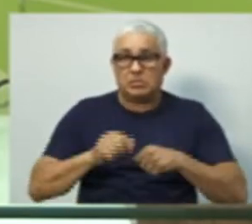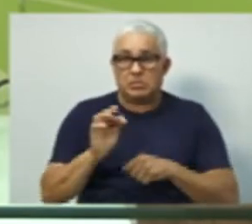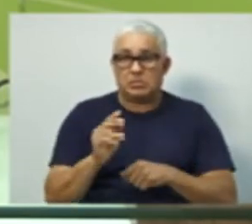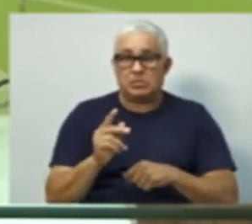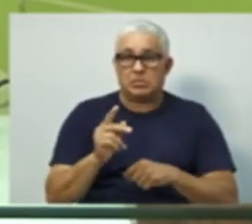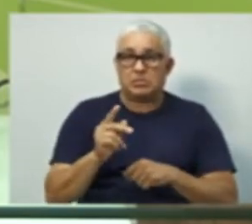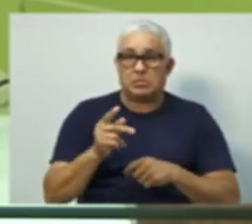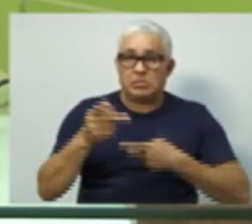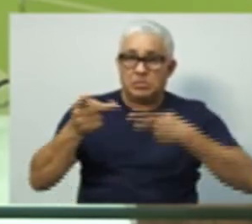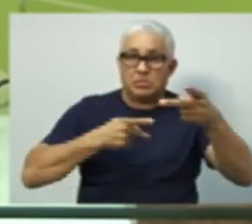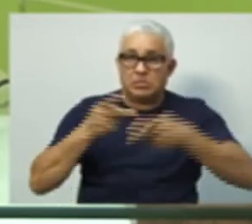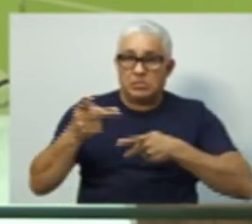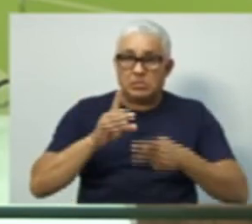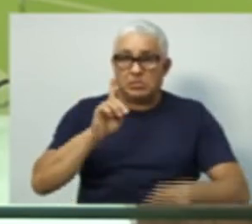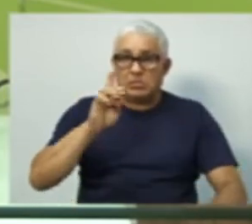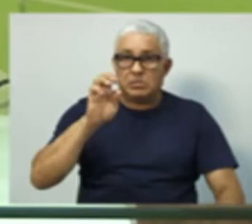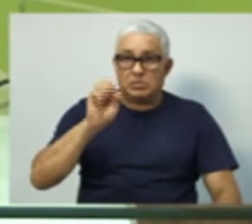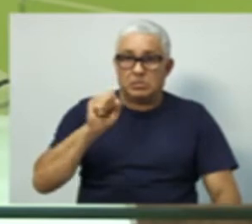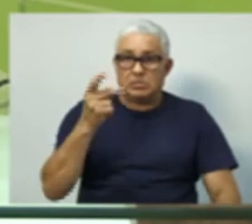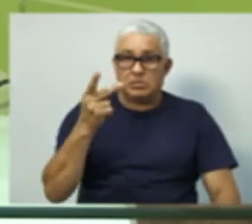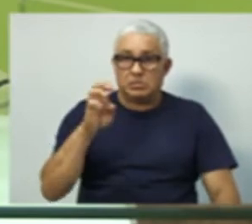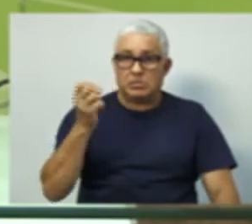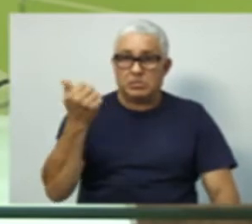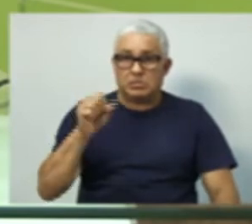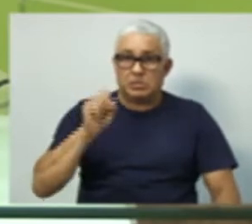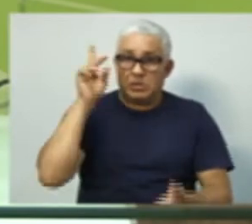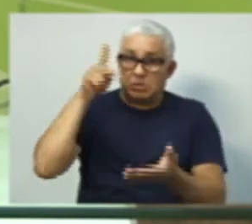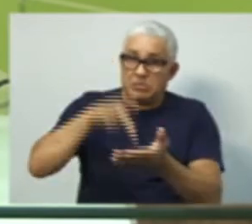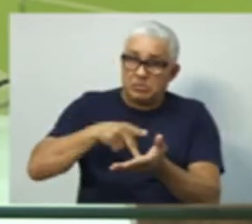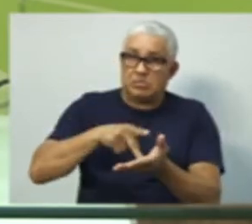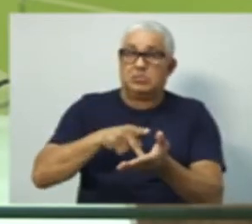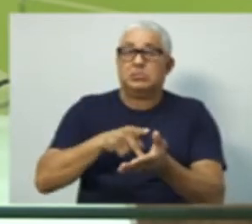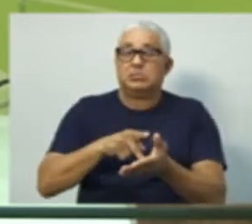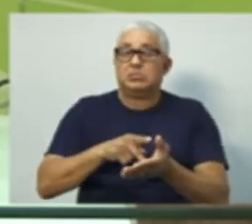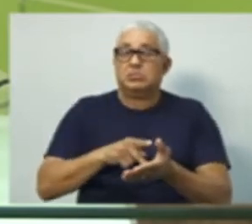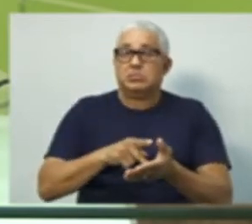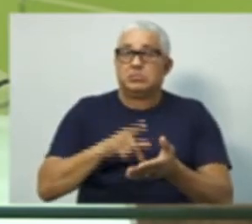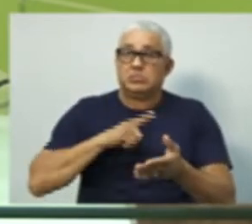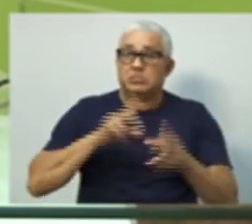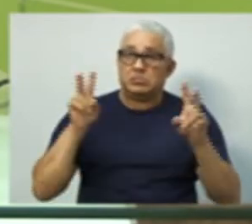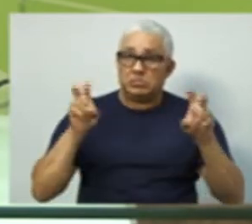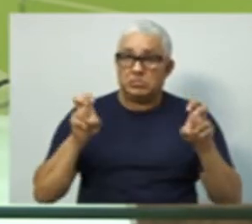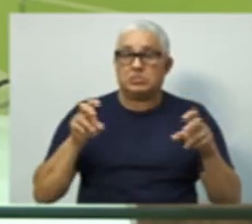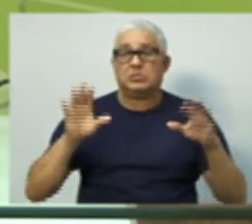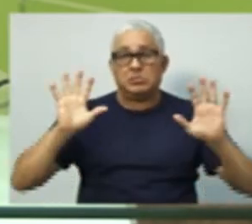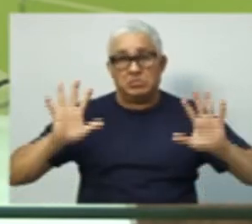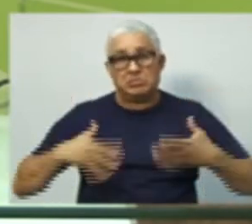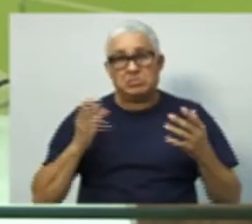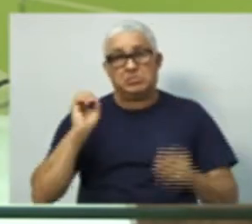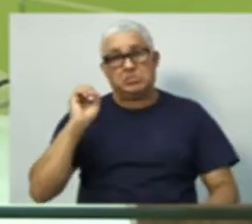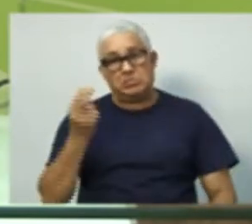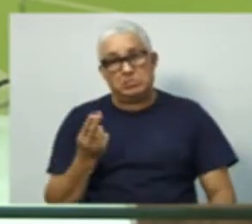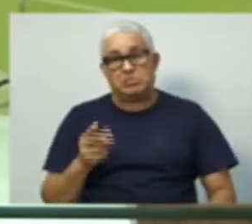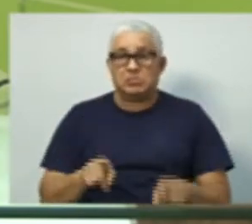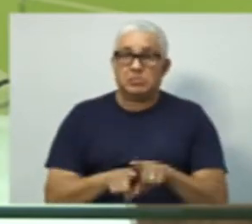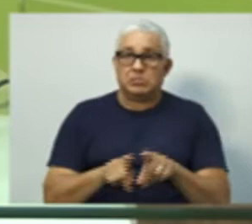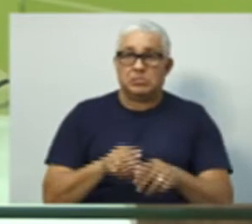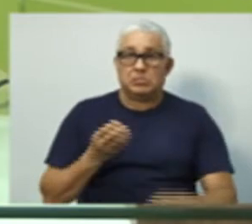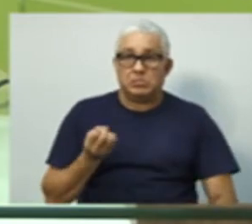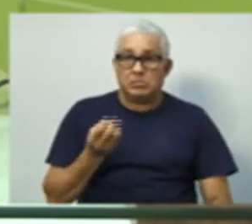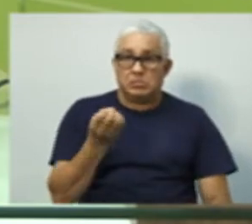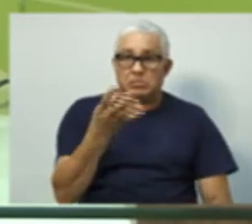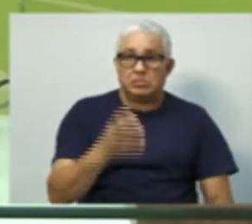Olá pessoal, estamos de volta. O professor Rujani vai fazer a leitura das interações que foram feitas, né? Fazer